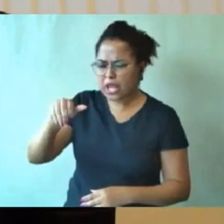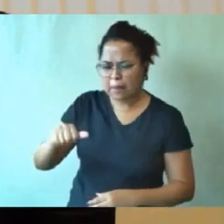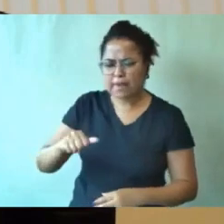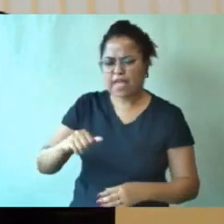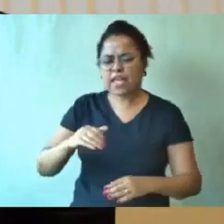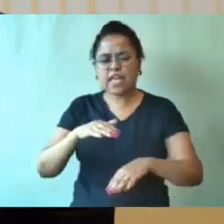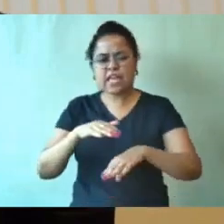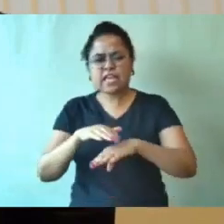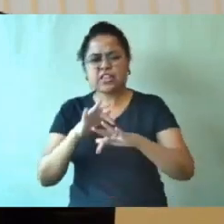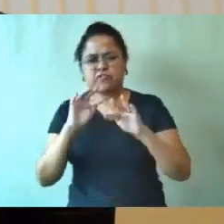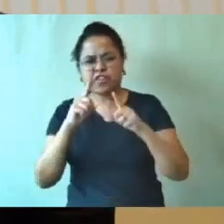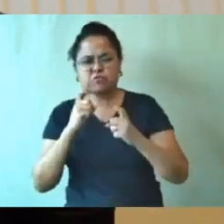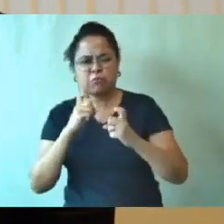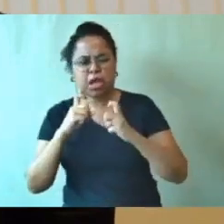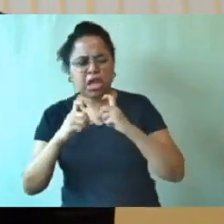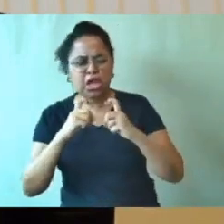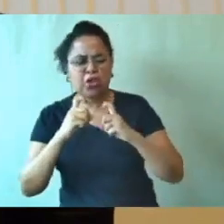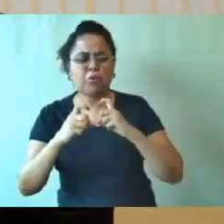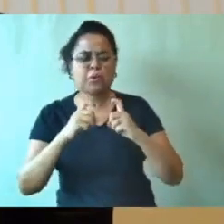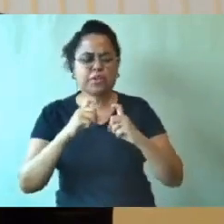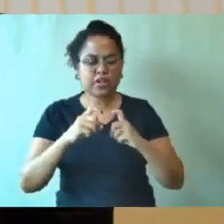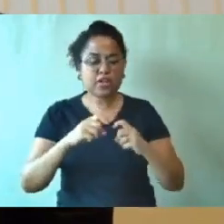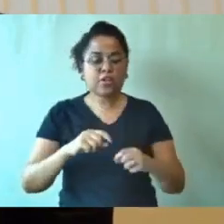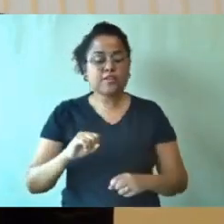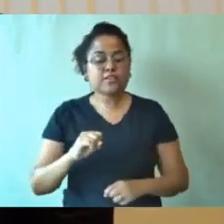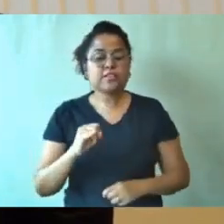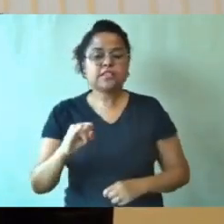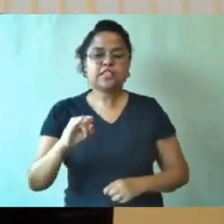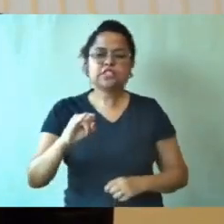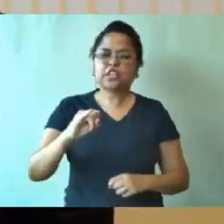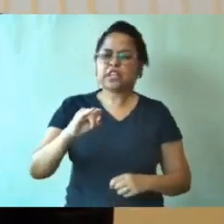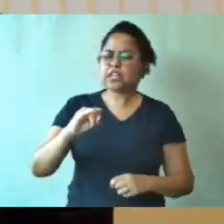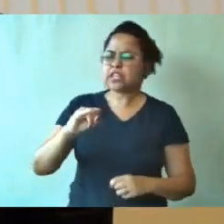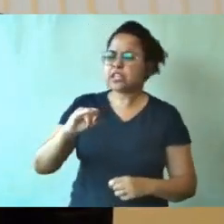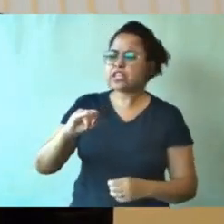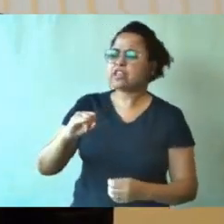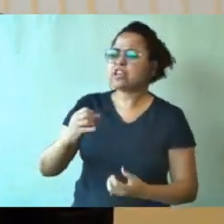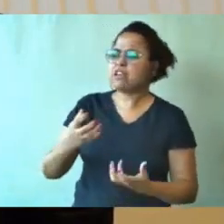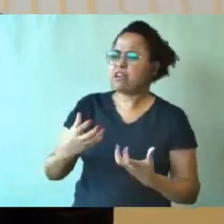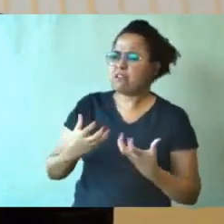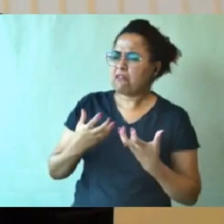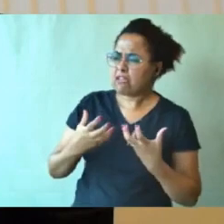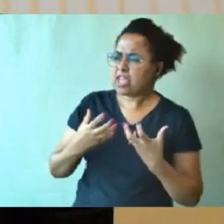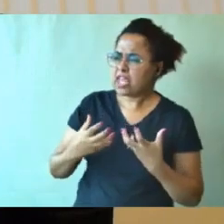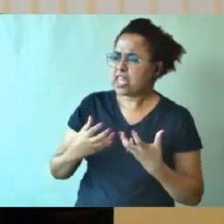algum interessado do consórcio para assumir. De modo geral, ninguém suportava fazer